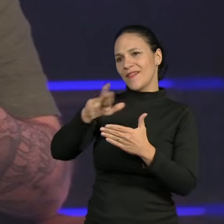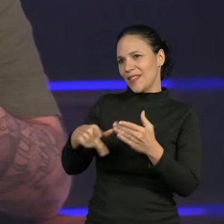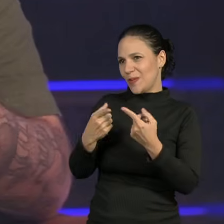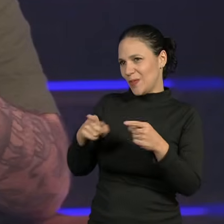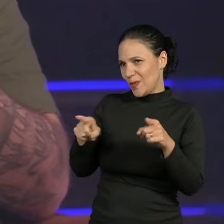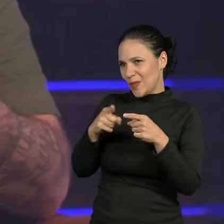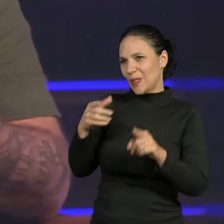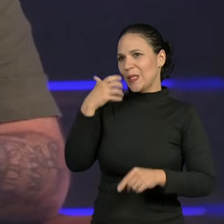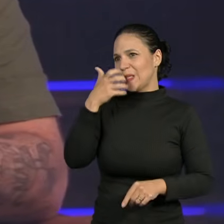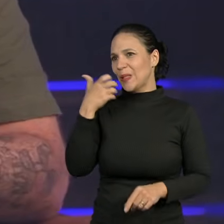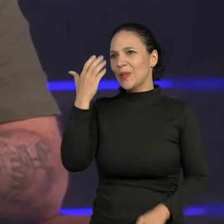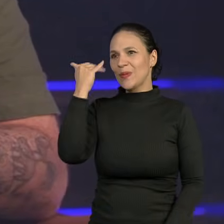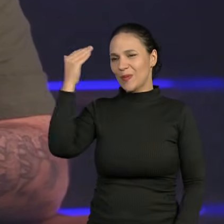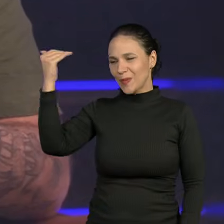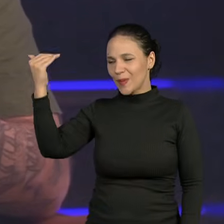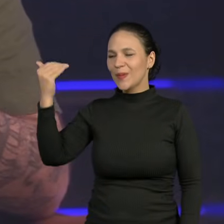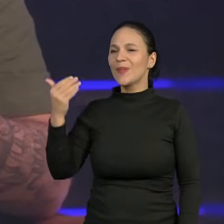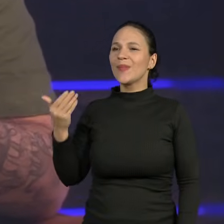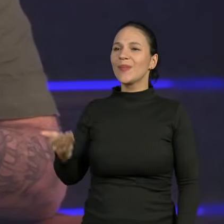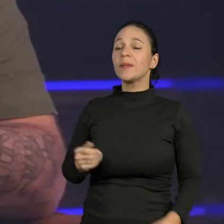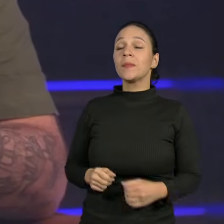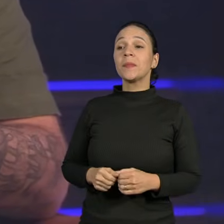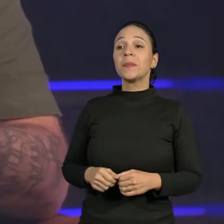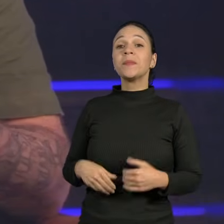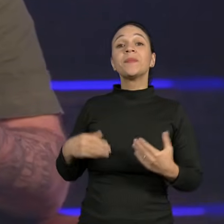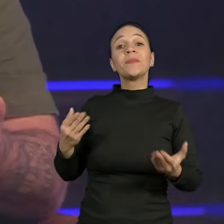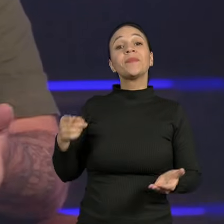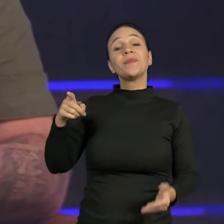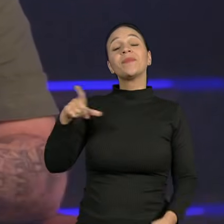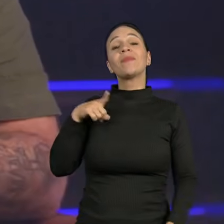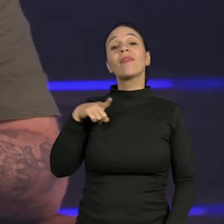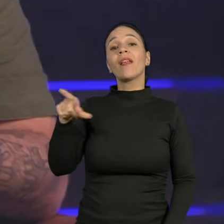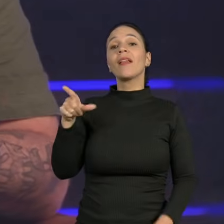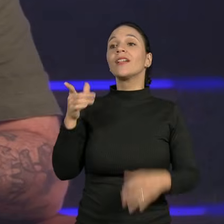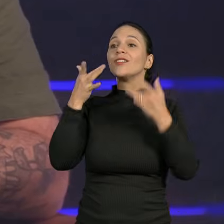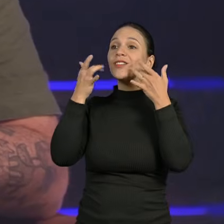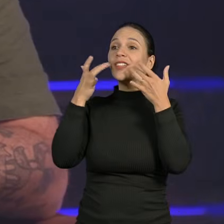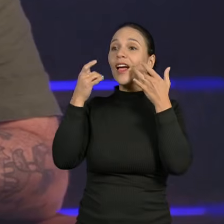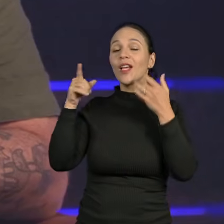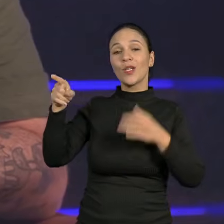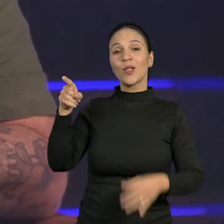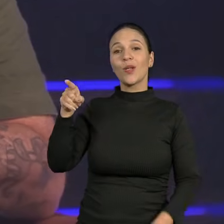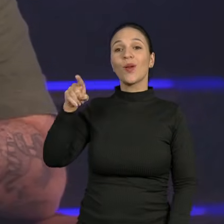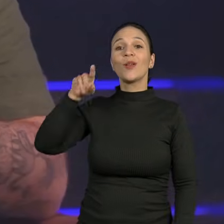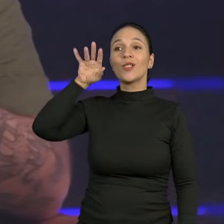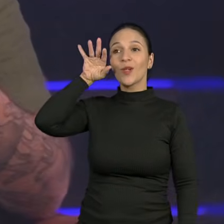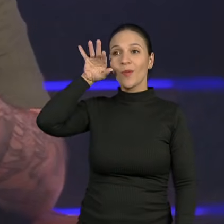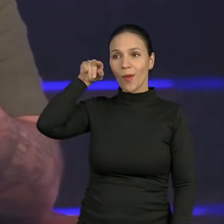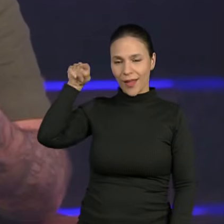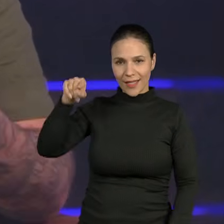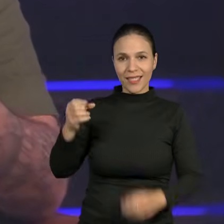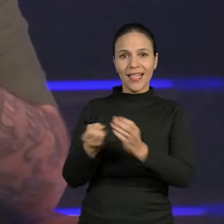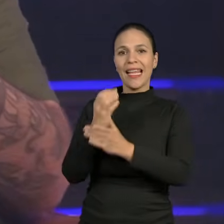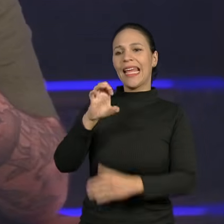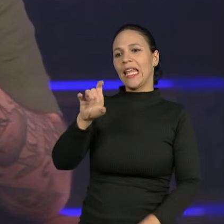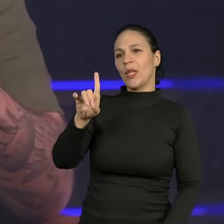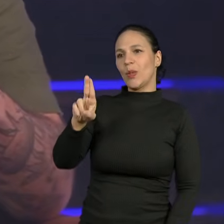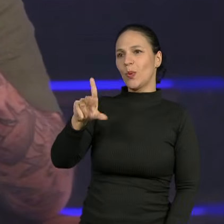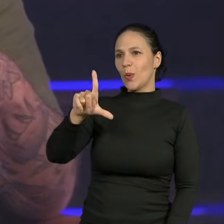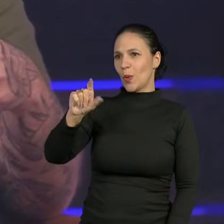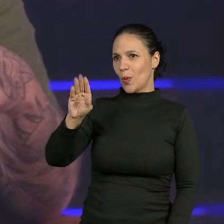músicos e cantores fazendo várias... Né? E é uma trilha de uma peça criada por Chico Buarque, do Lobo, a trilha,